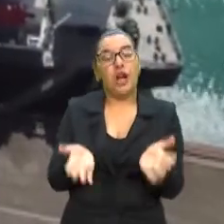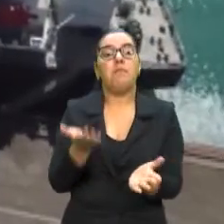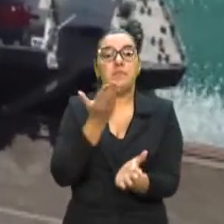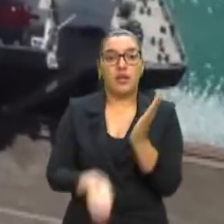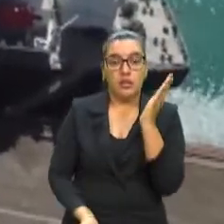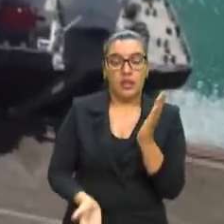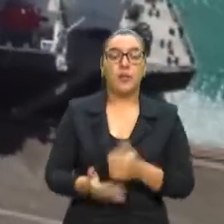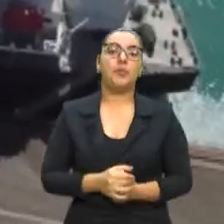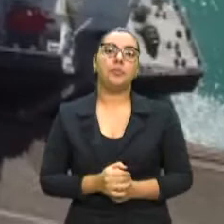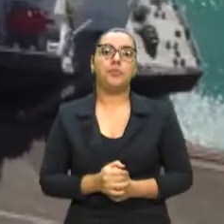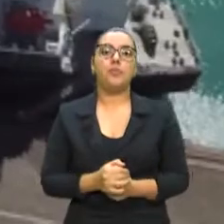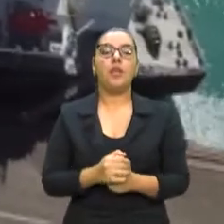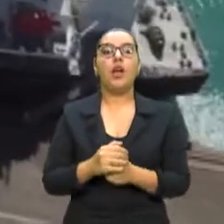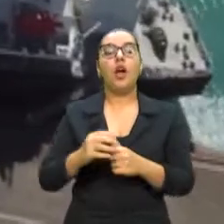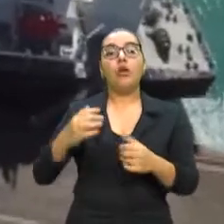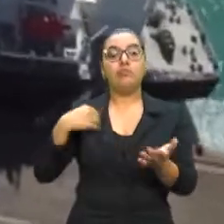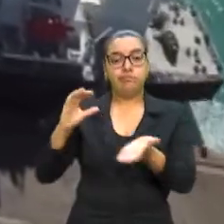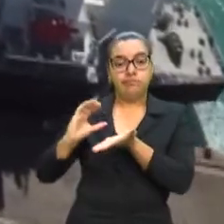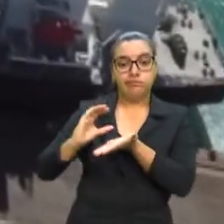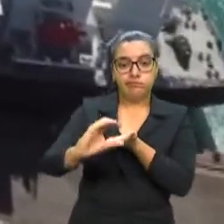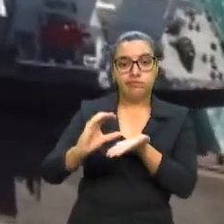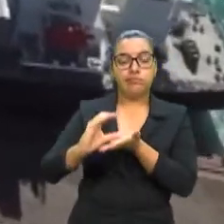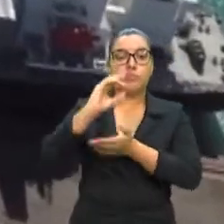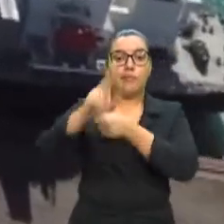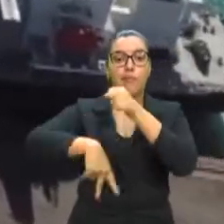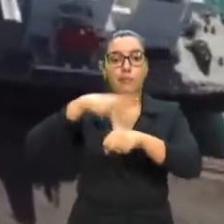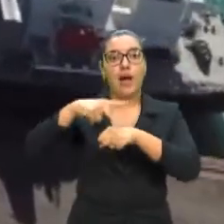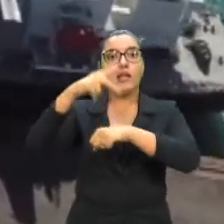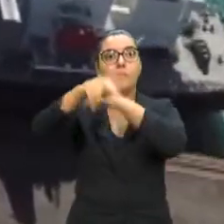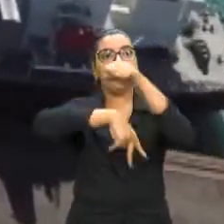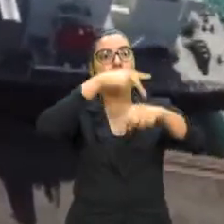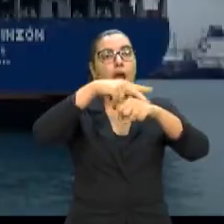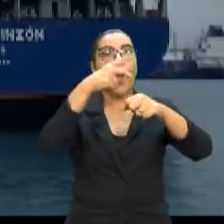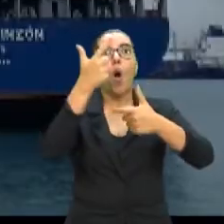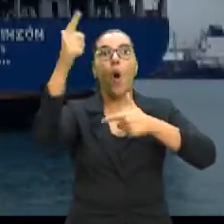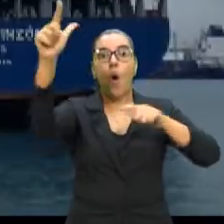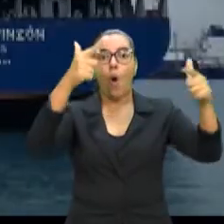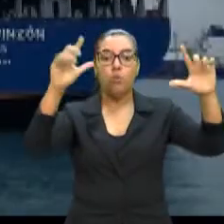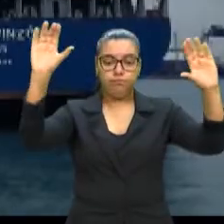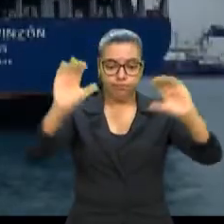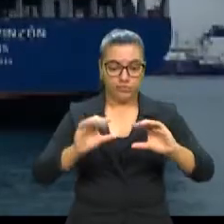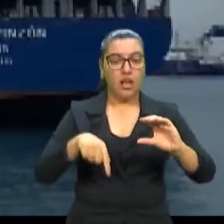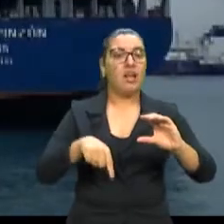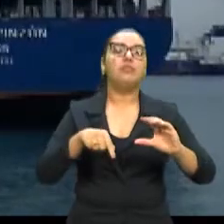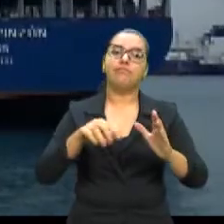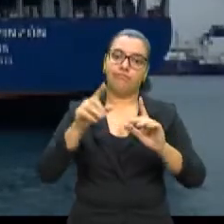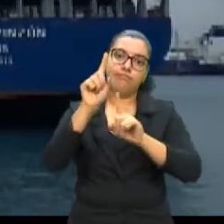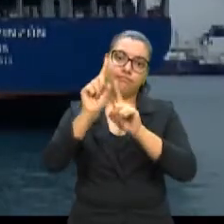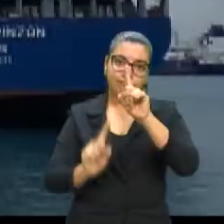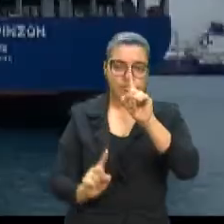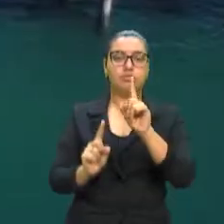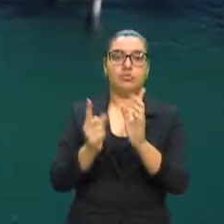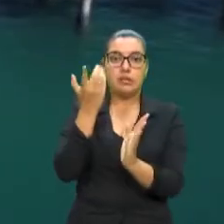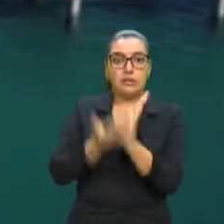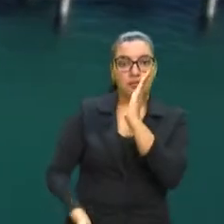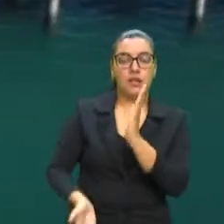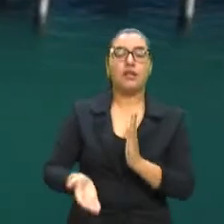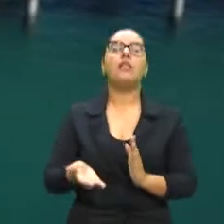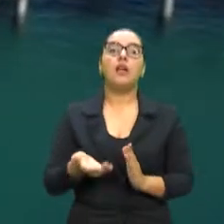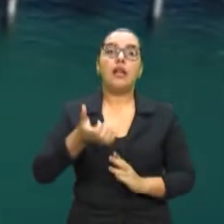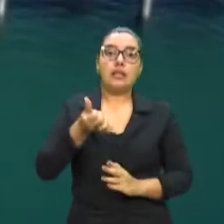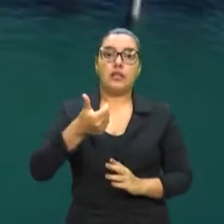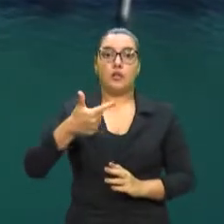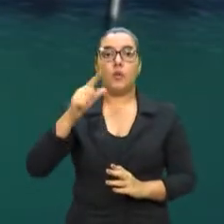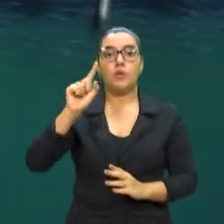investimento estrangeiro direto, IED, no Brasil despencou 62% em 2020. O dado